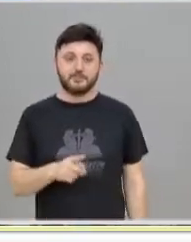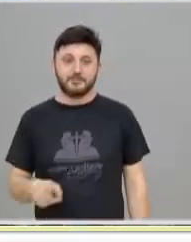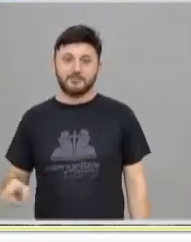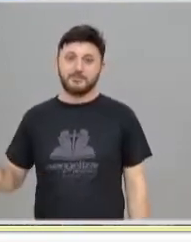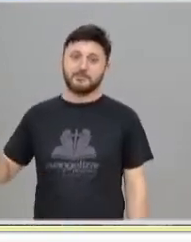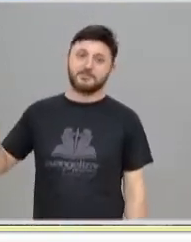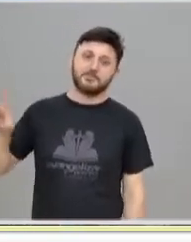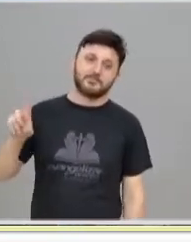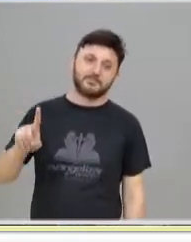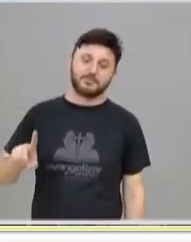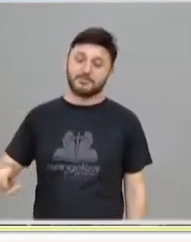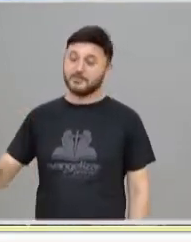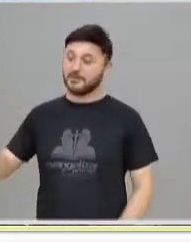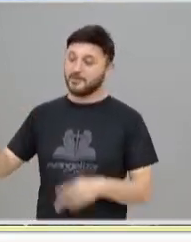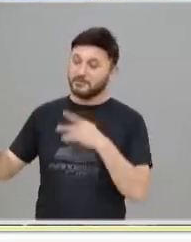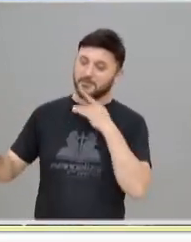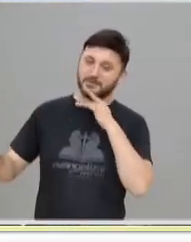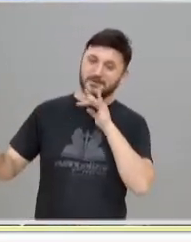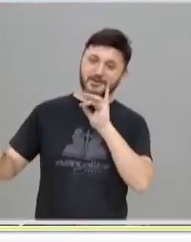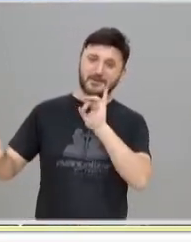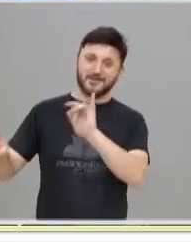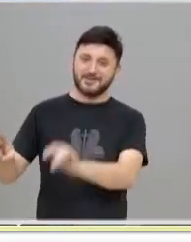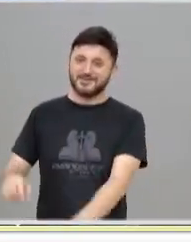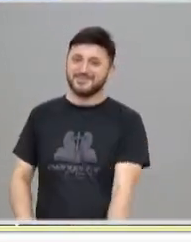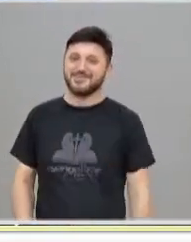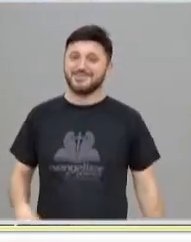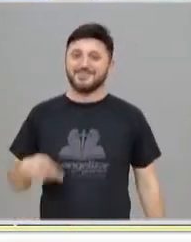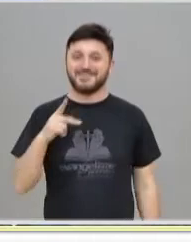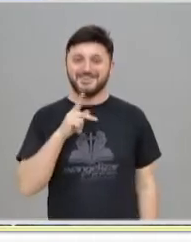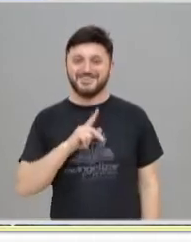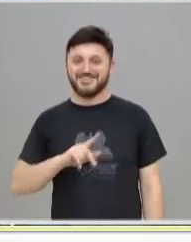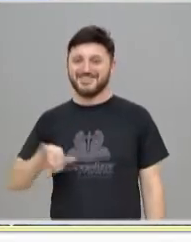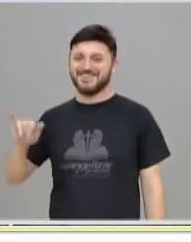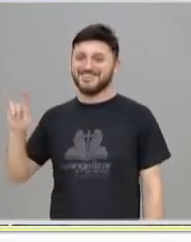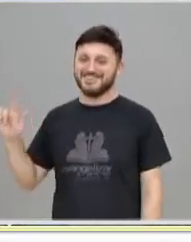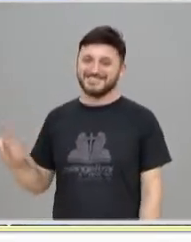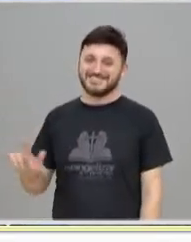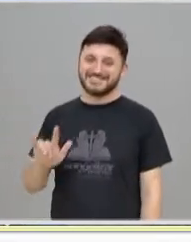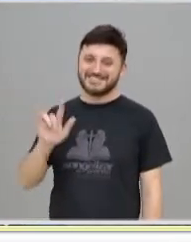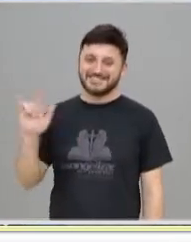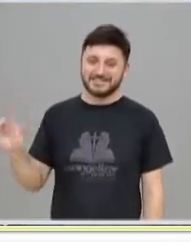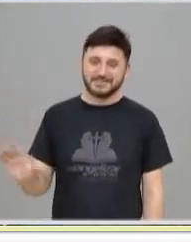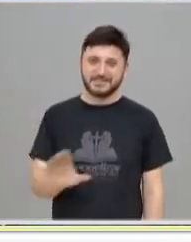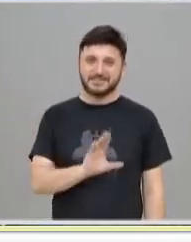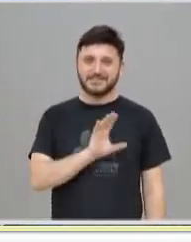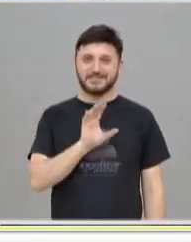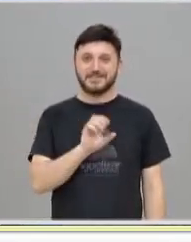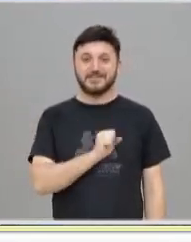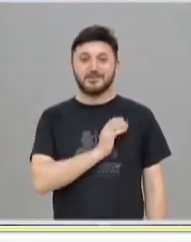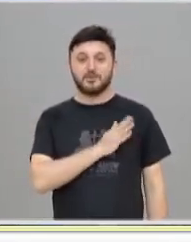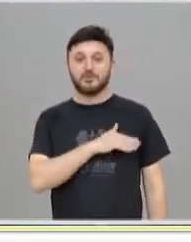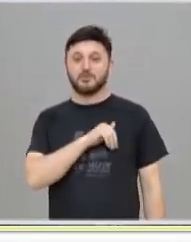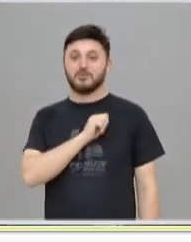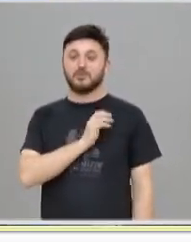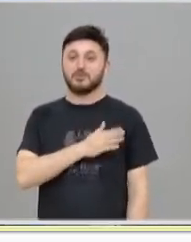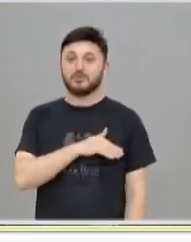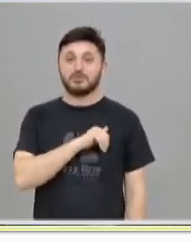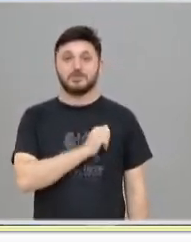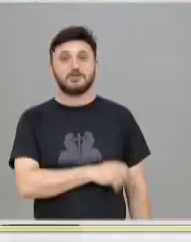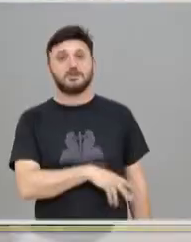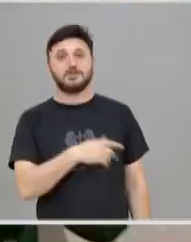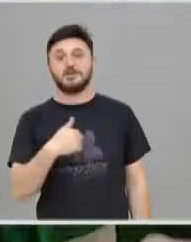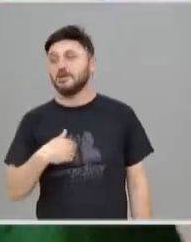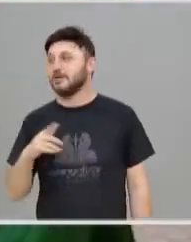Eu te amo, oh Pai, de todo o coração. Eu